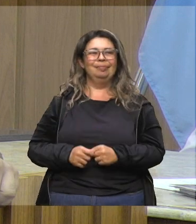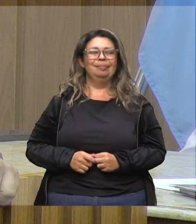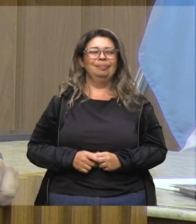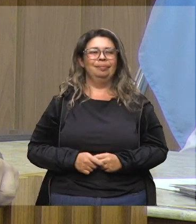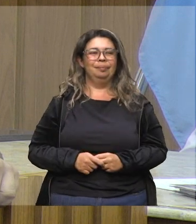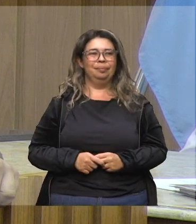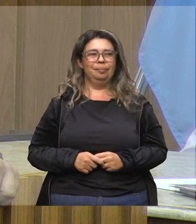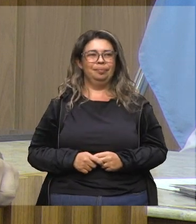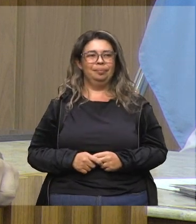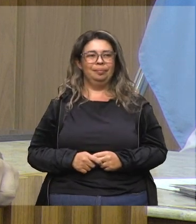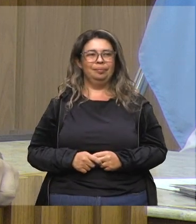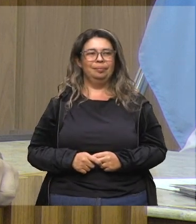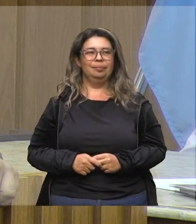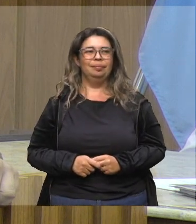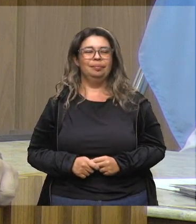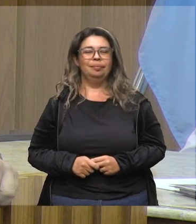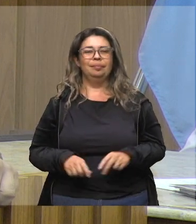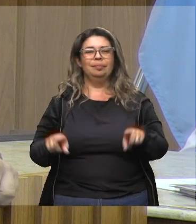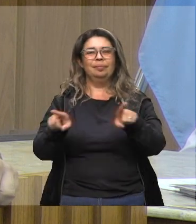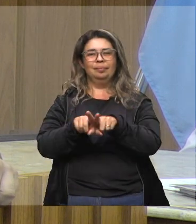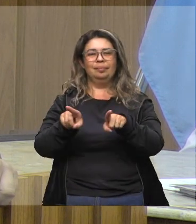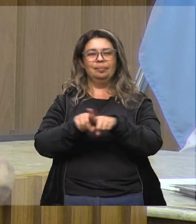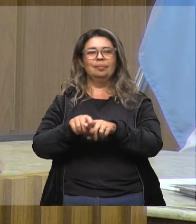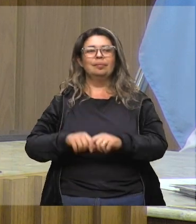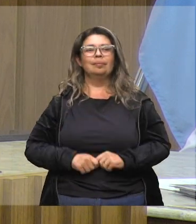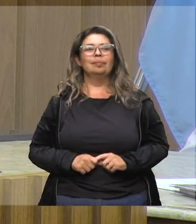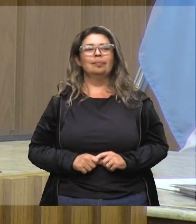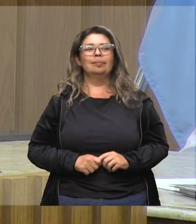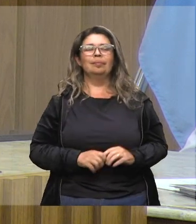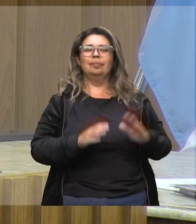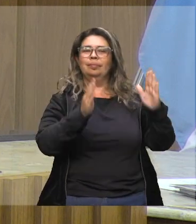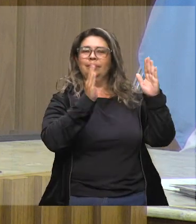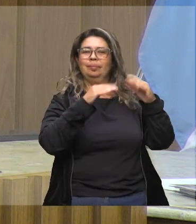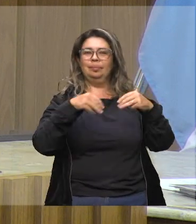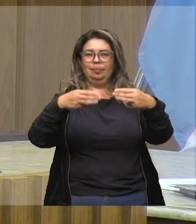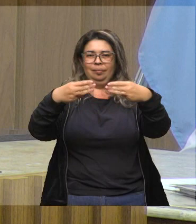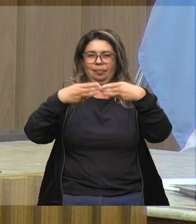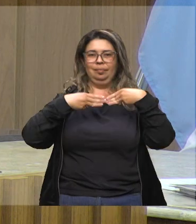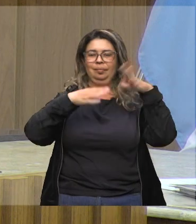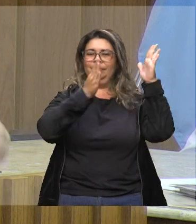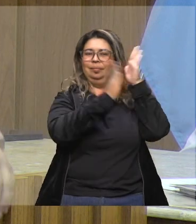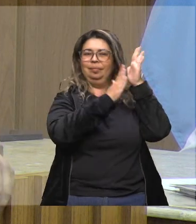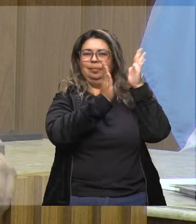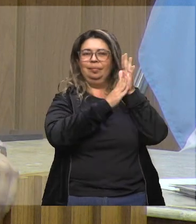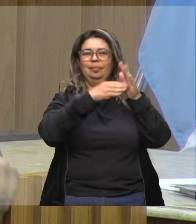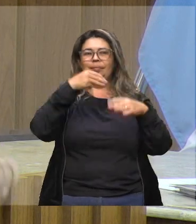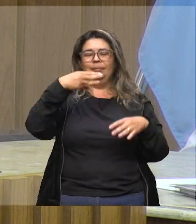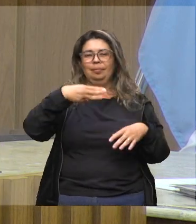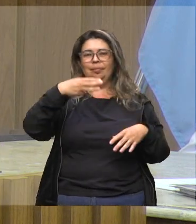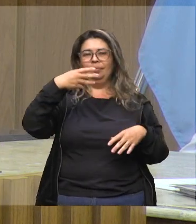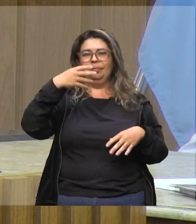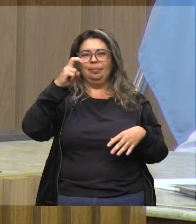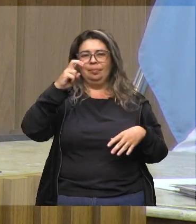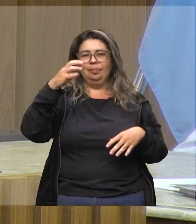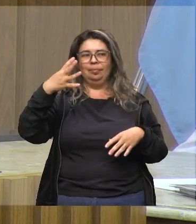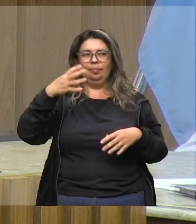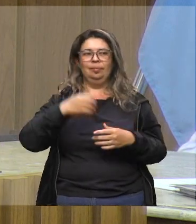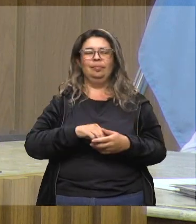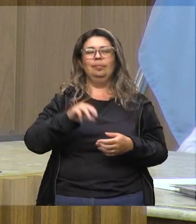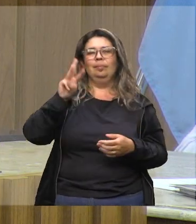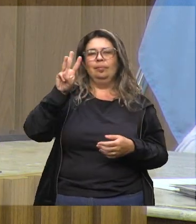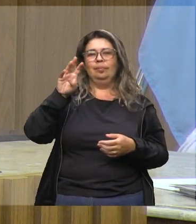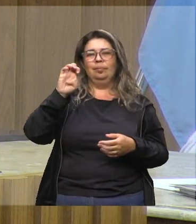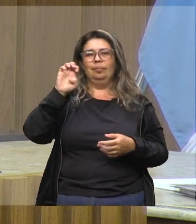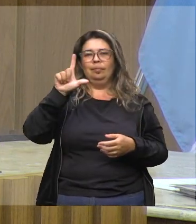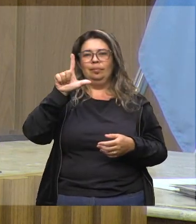Uberlândia. É, também uma moção de aplauso aqui, número 354, do senhor Wellington